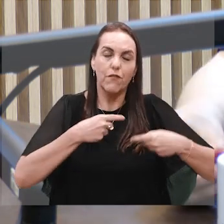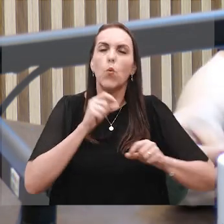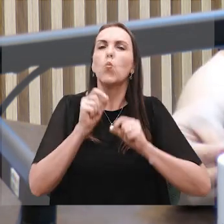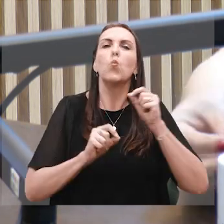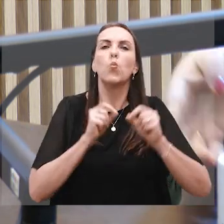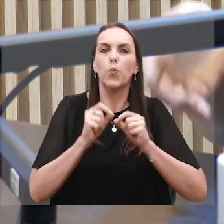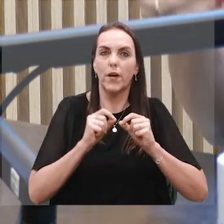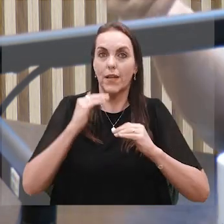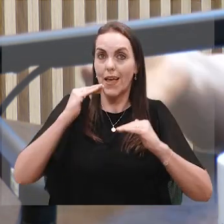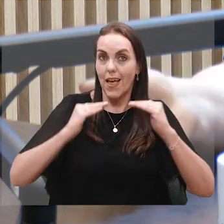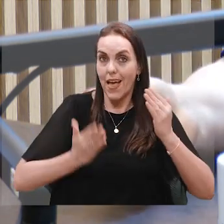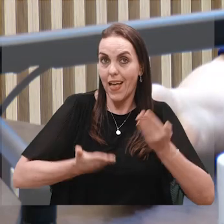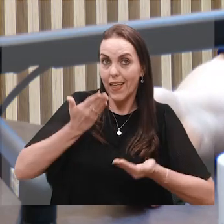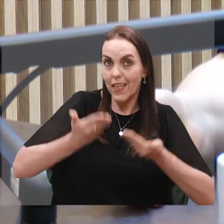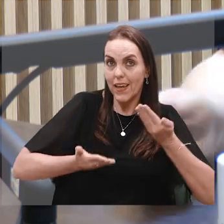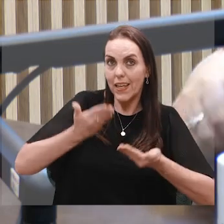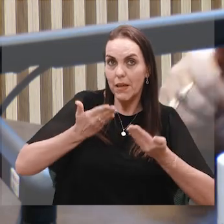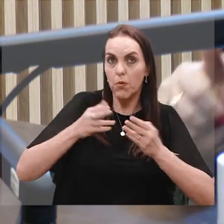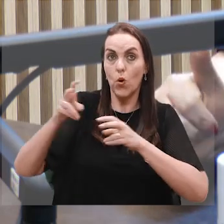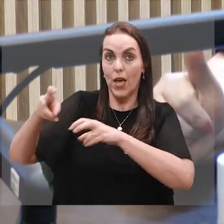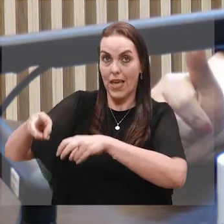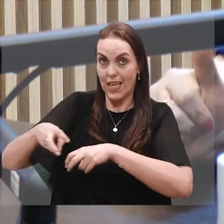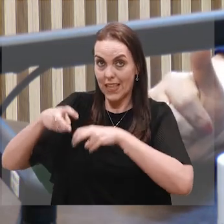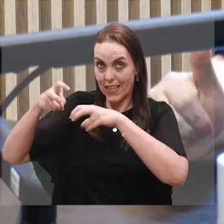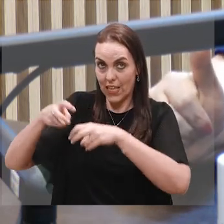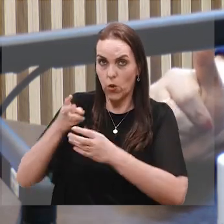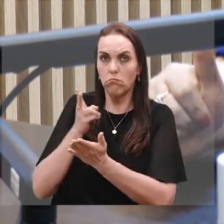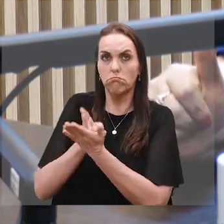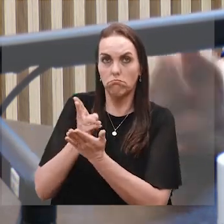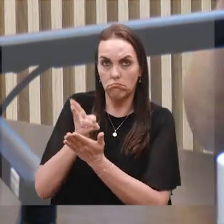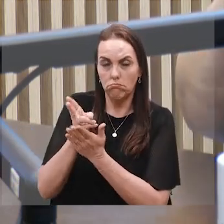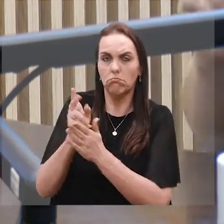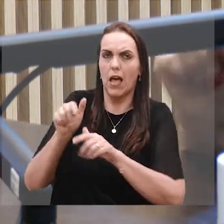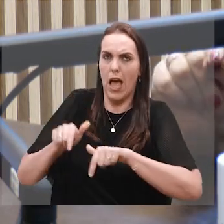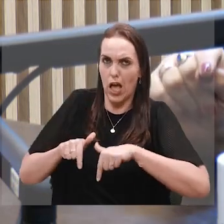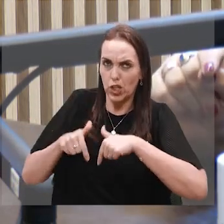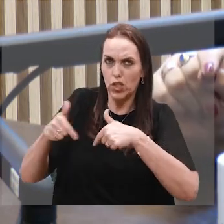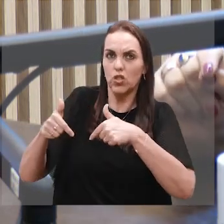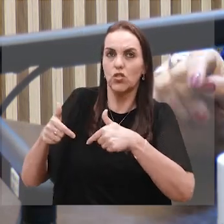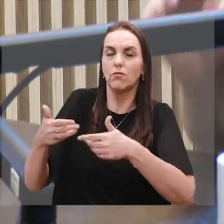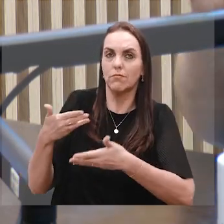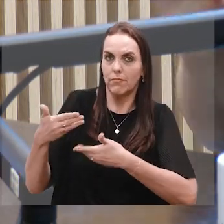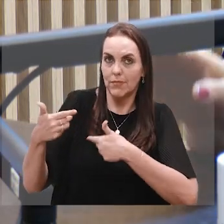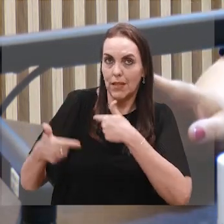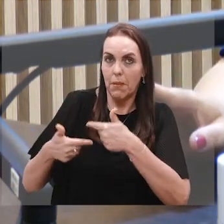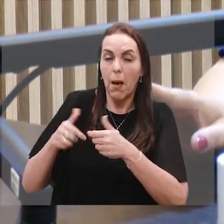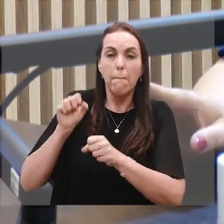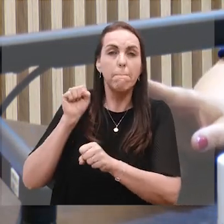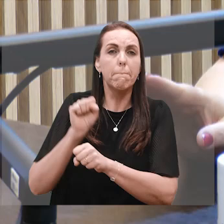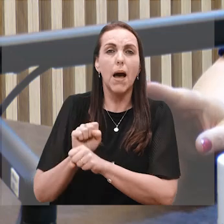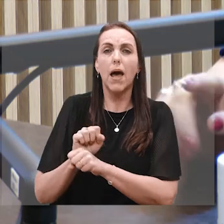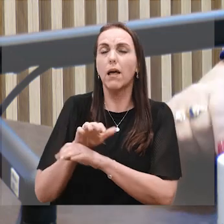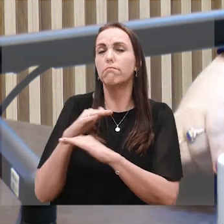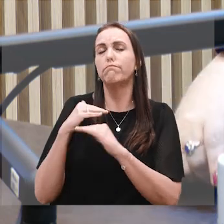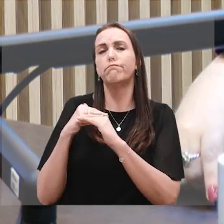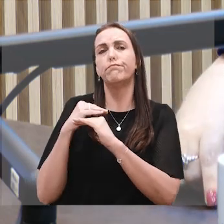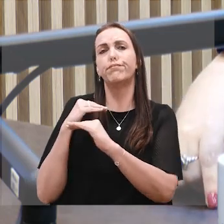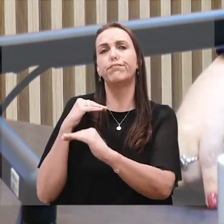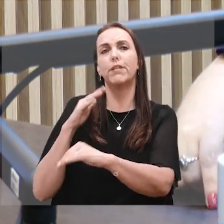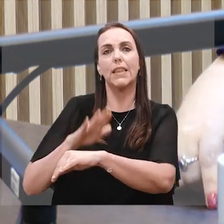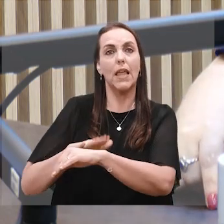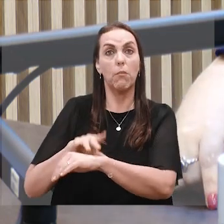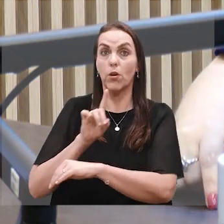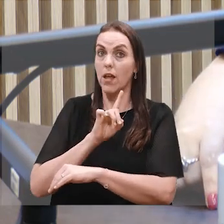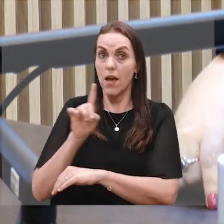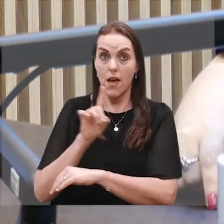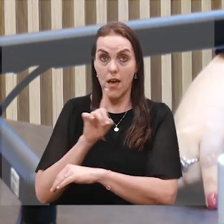é equilibrar aquilo que a gente tem no interior, manter o interior ativo, e não significa que tem que parar no tempo. Não, porque a